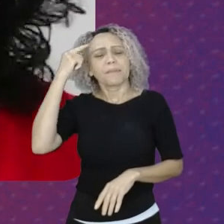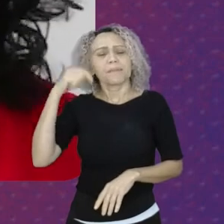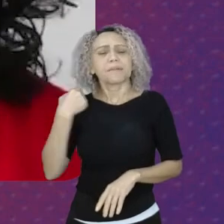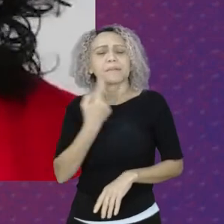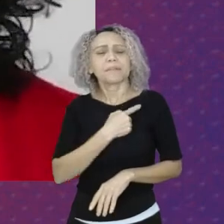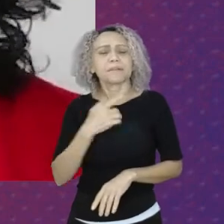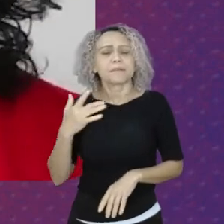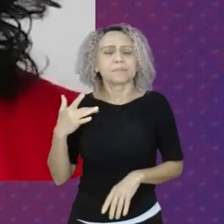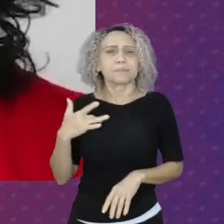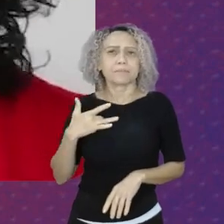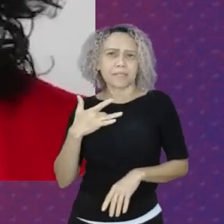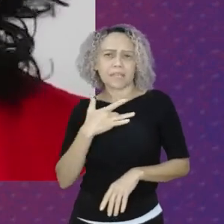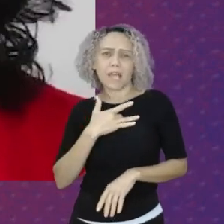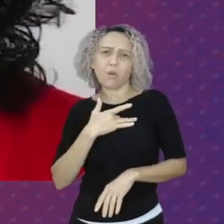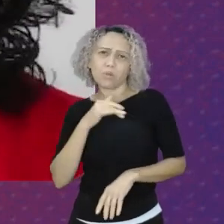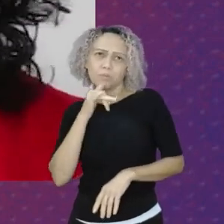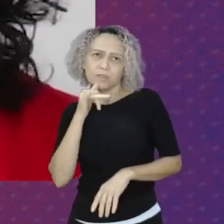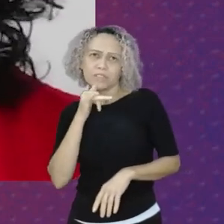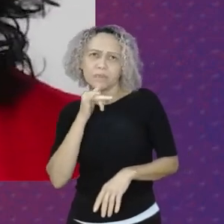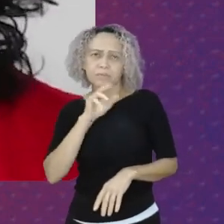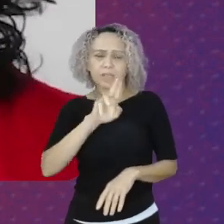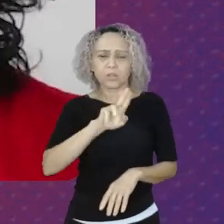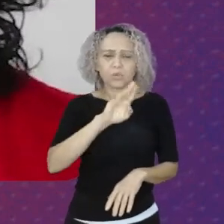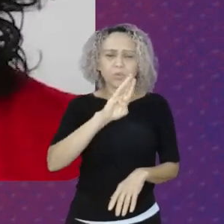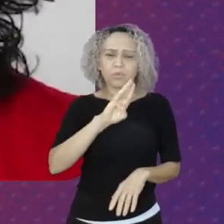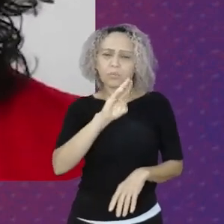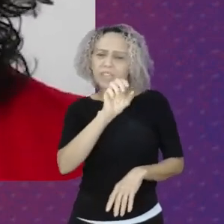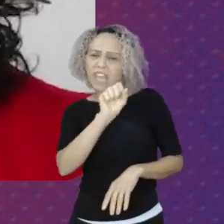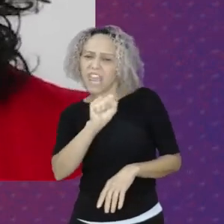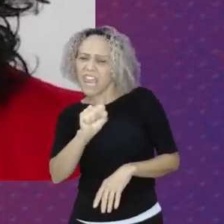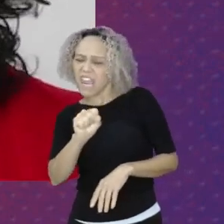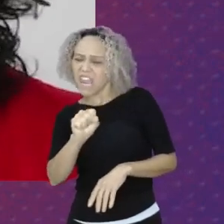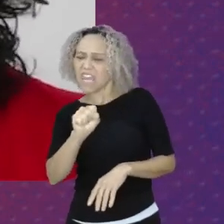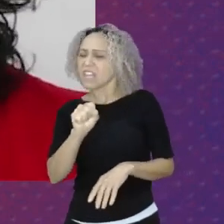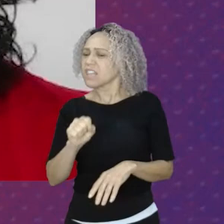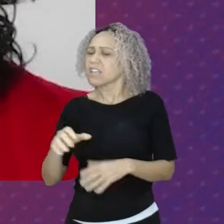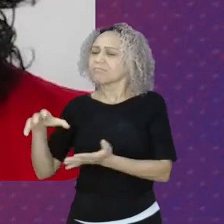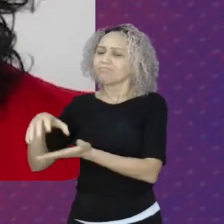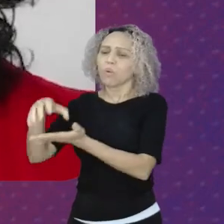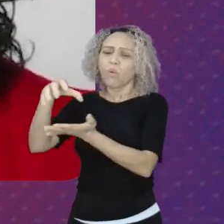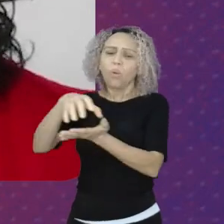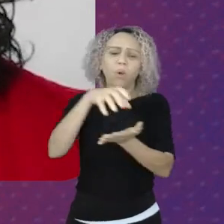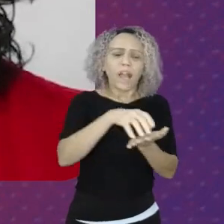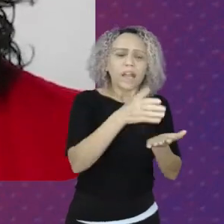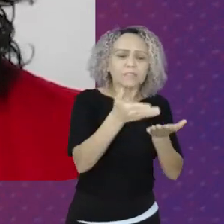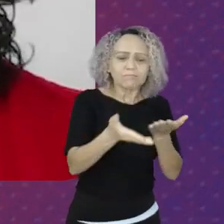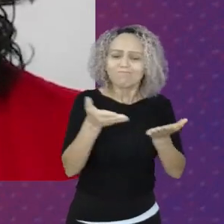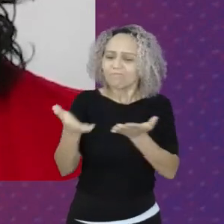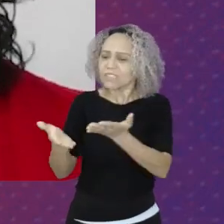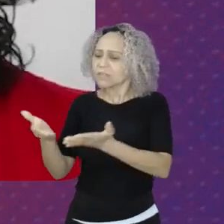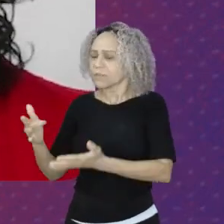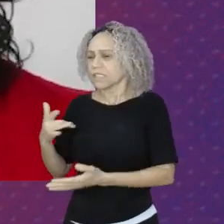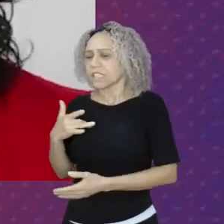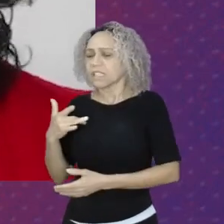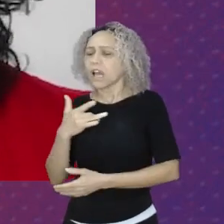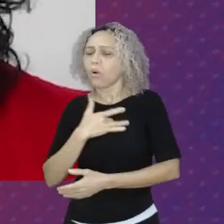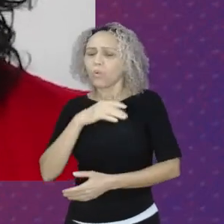nas UBSs, nas unidades de pronto atendimento, locais muito importantes